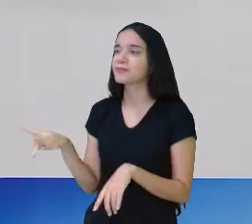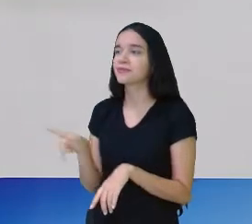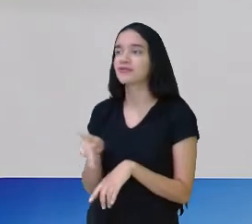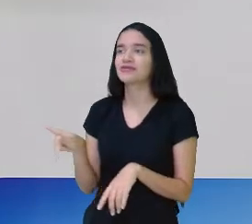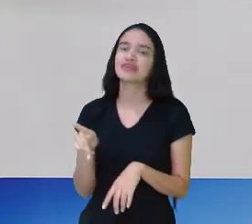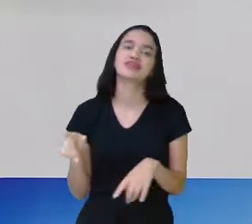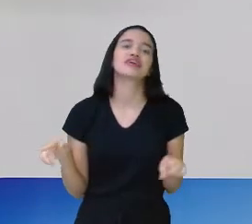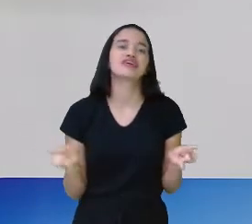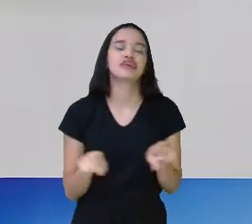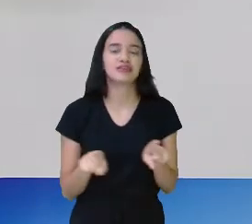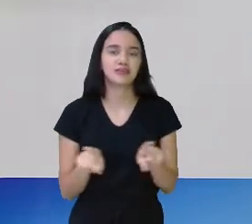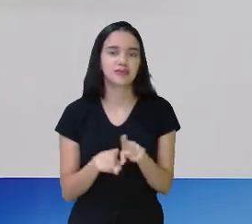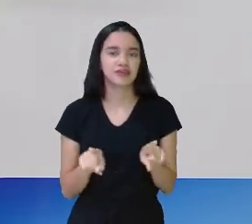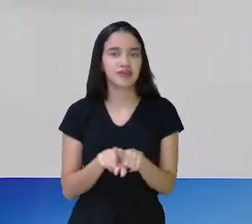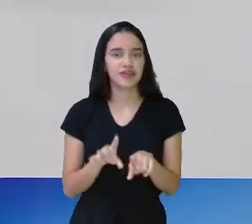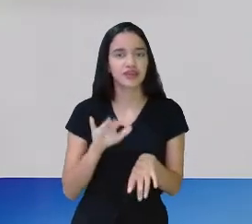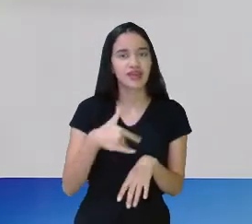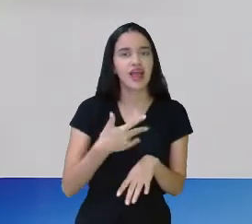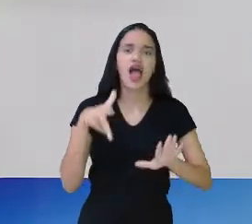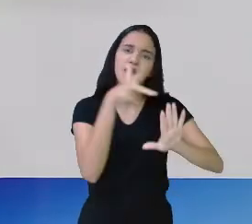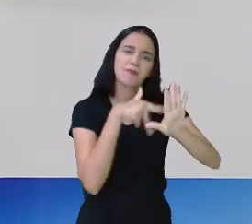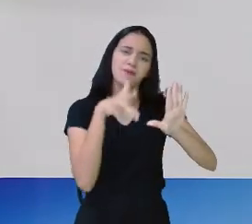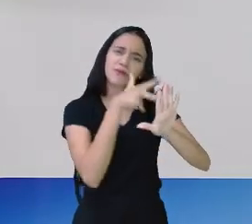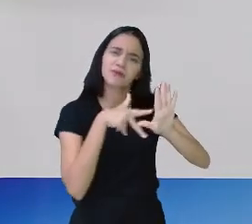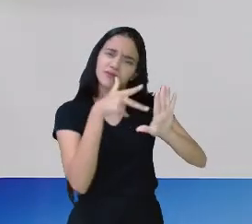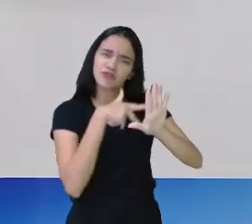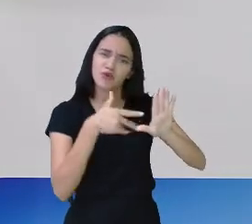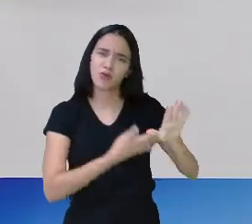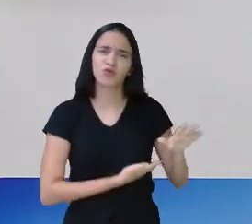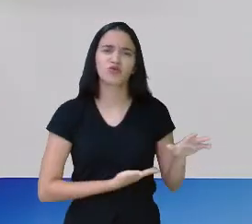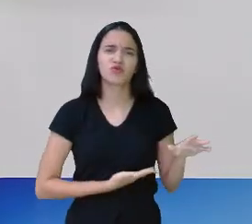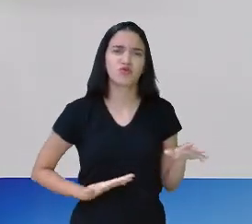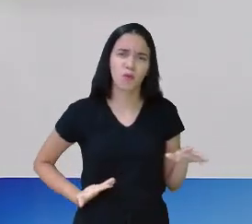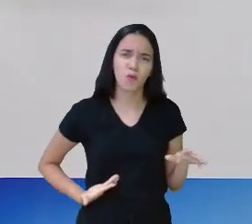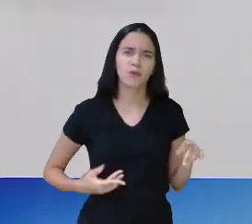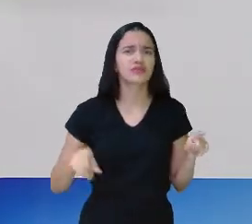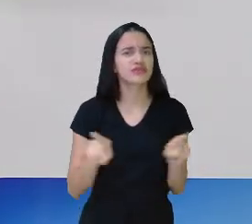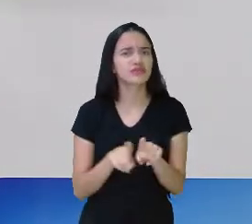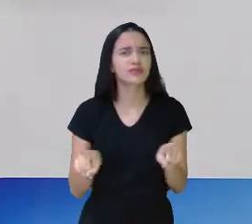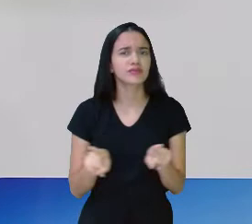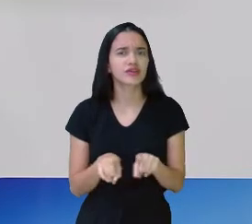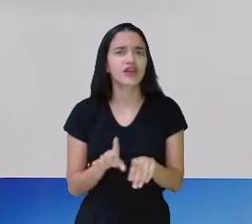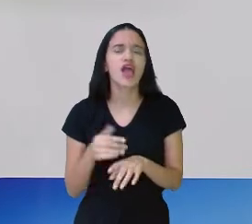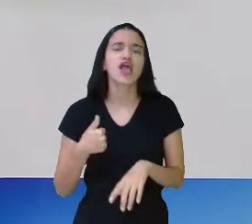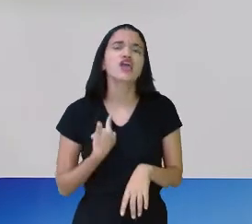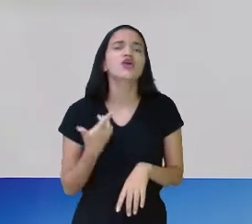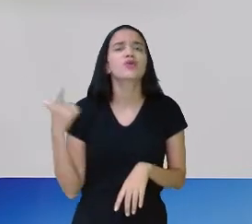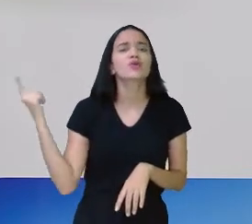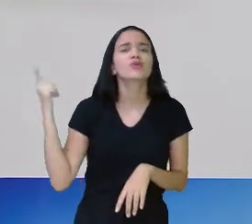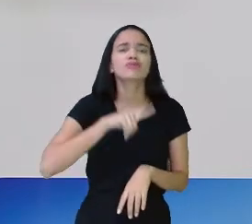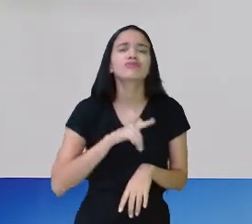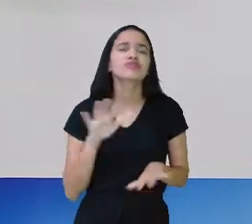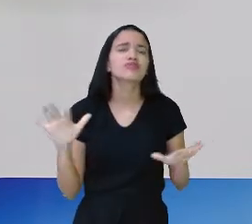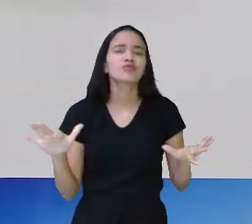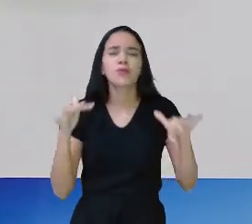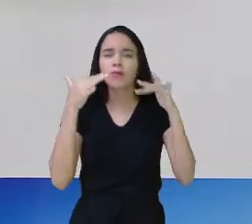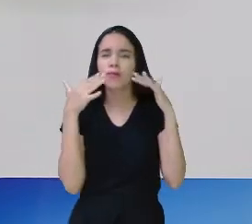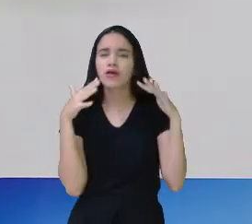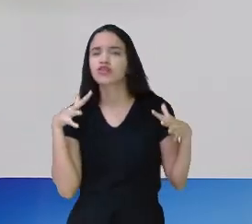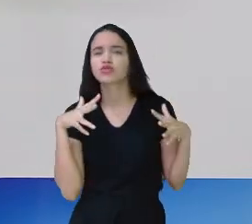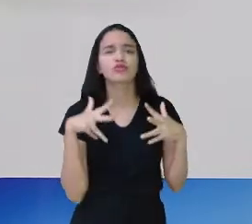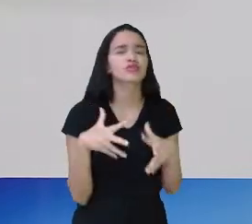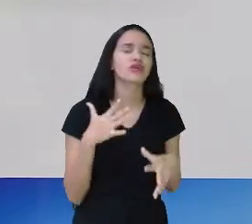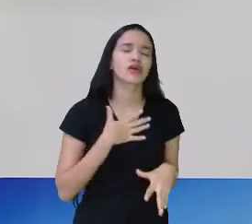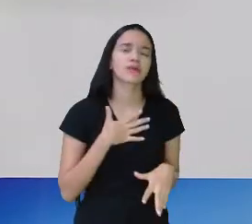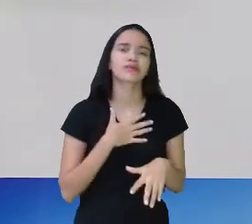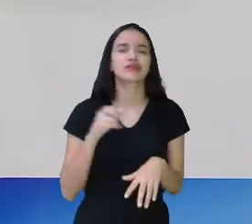também está com fome. Será que a produção está com fome também? Será que eu consegui chamar a atenção de todo mundo com as